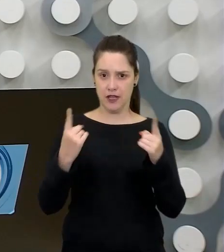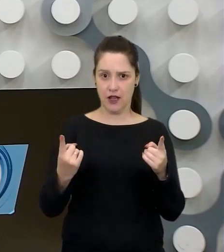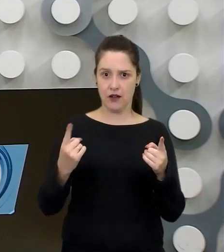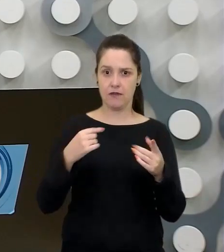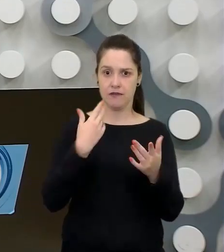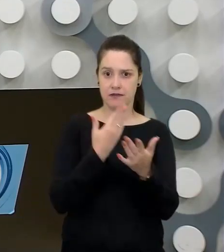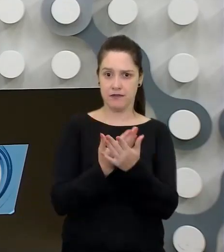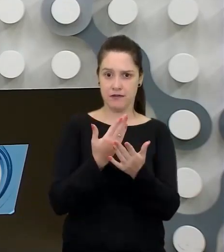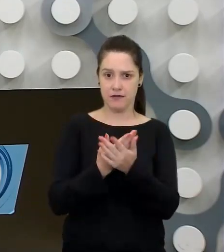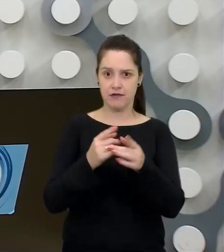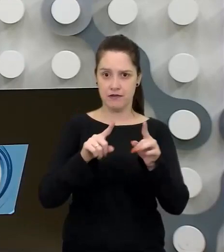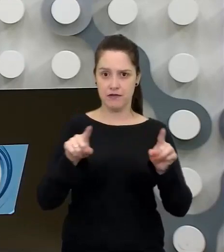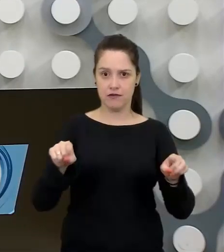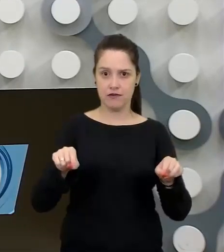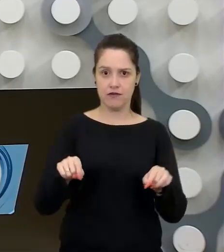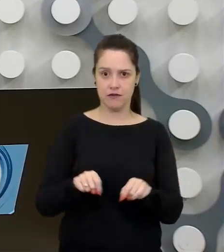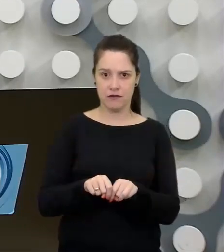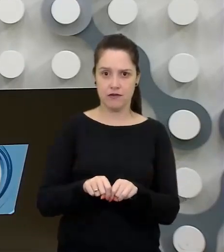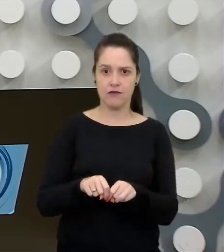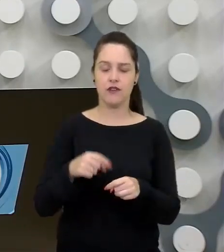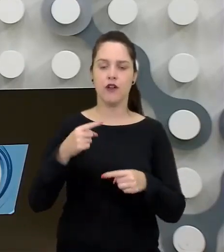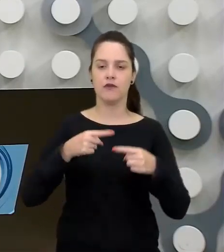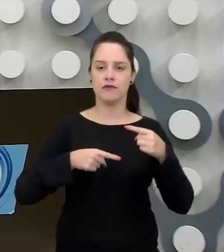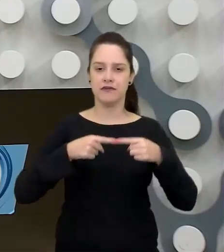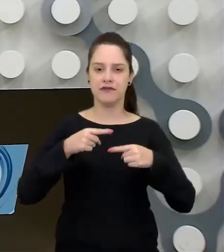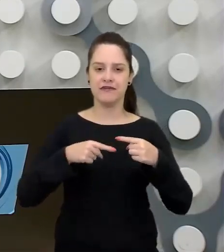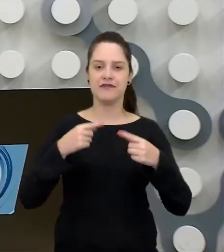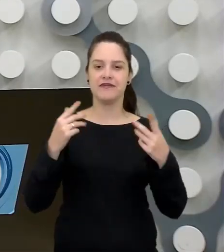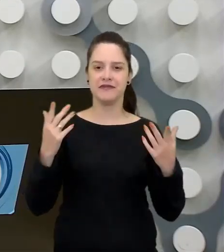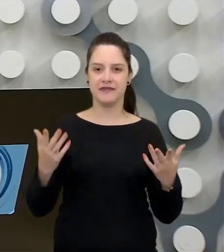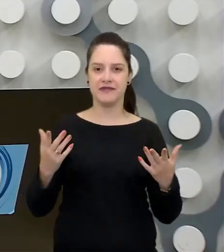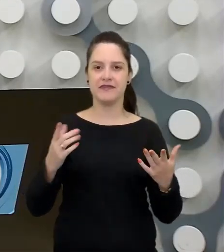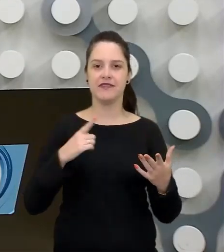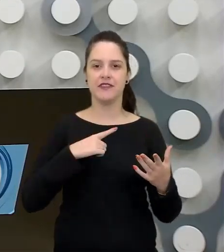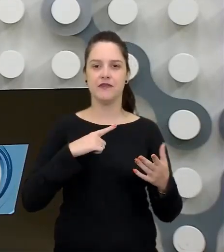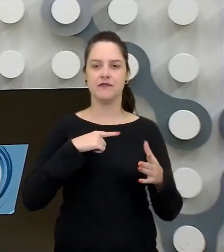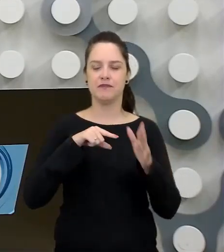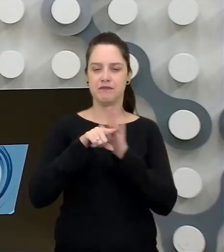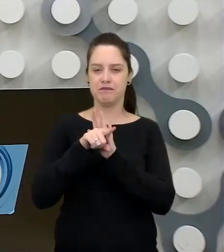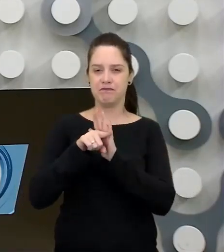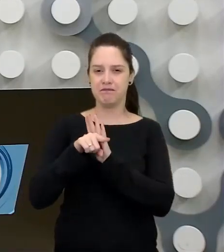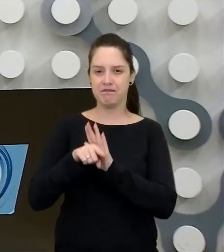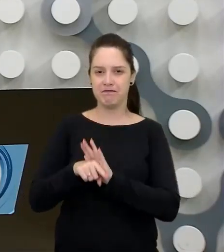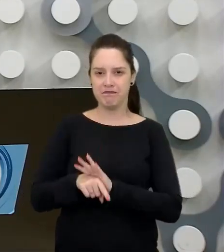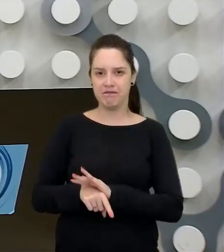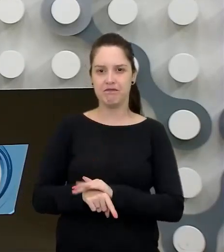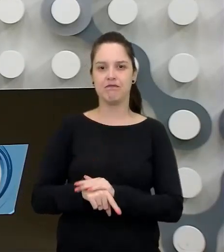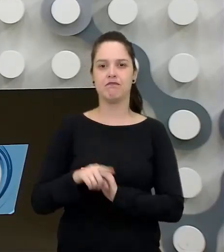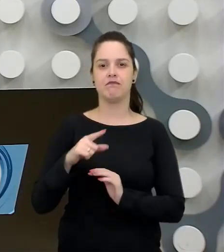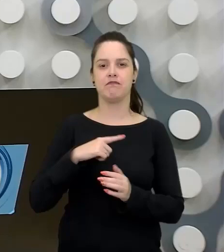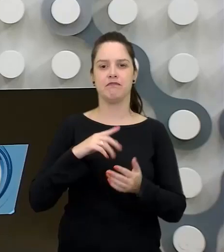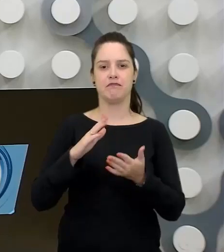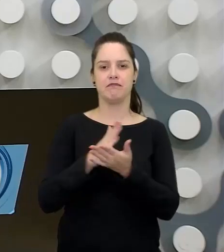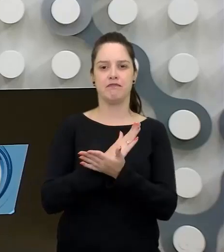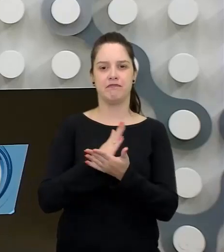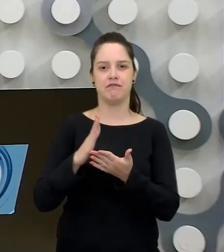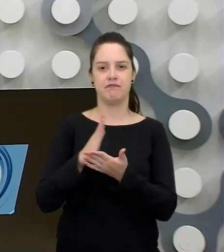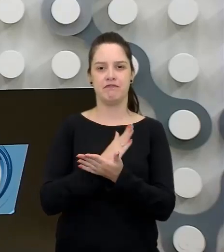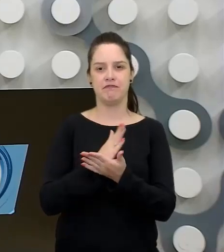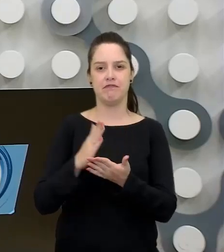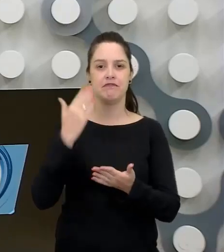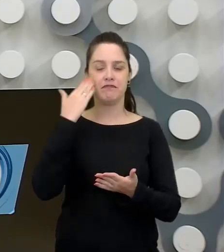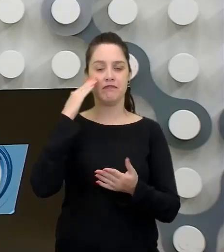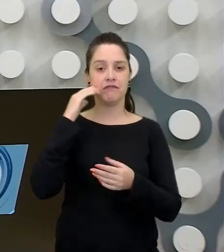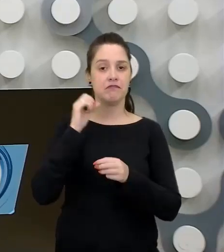nessa aula aqui, que a gente vai falar sobre o glossário bilíngue, né? A gente estava fazendo lá a investigação, aí eu pensei, eu preciso